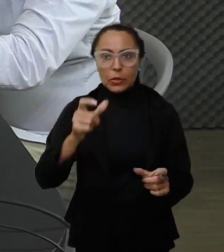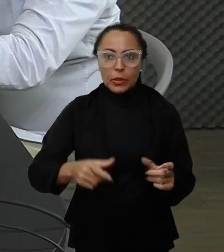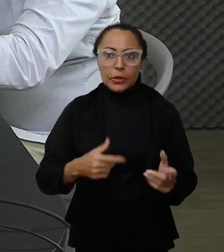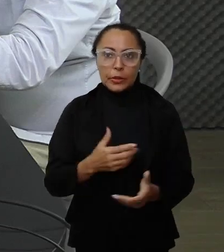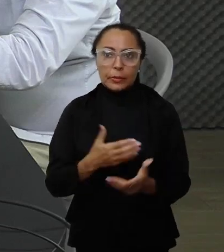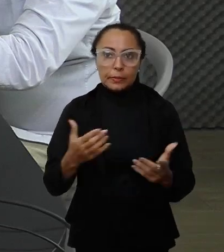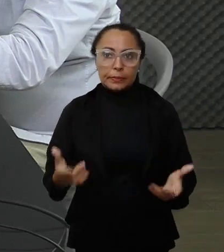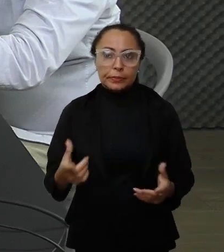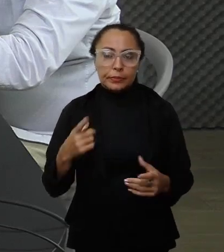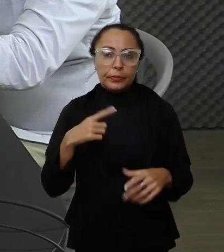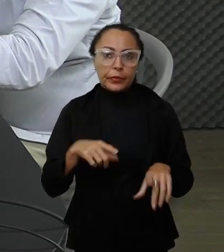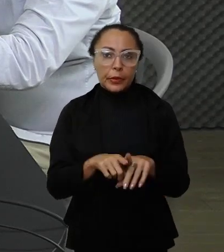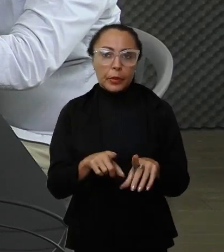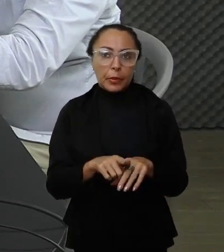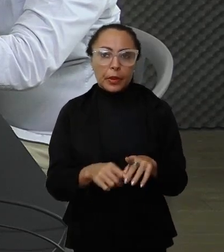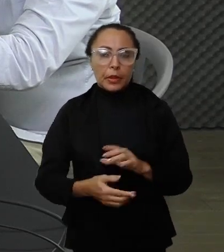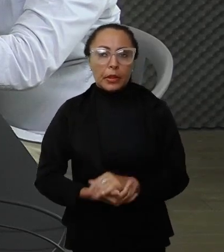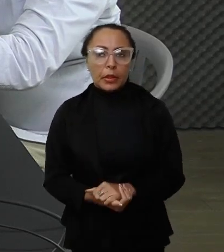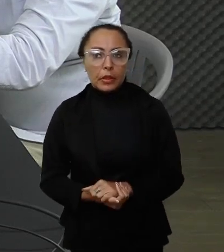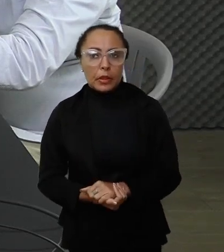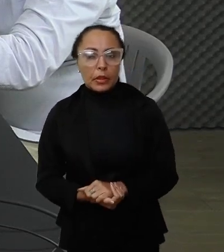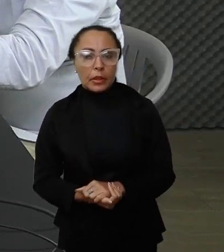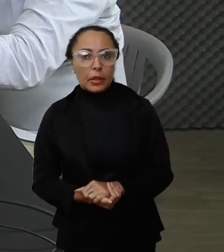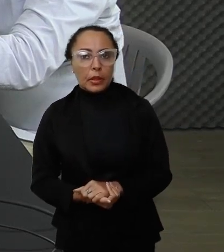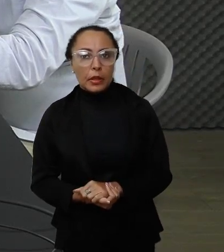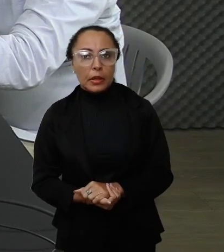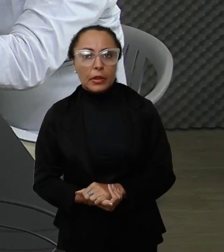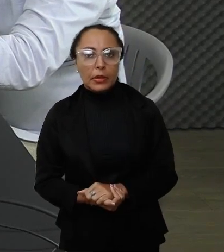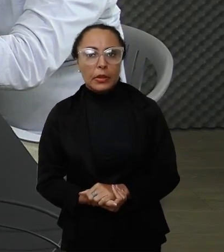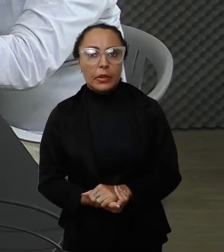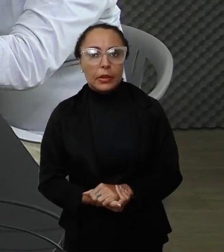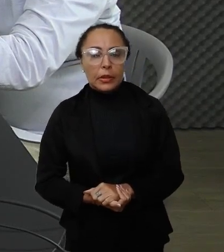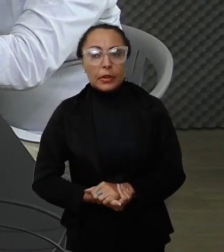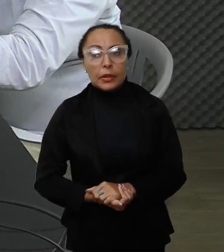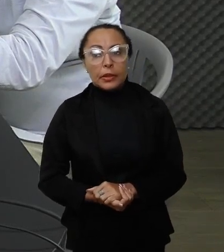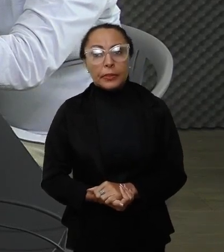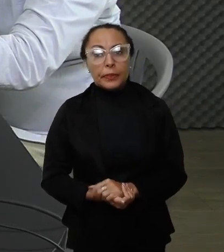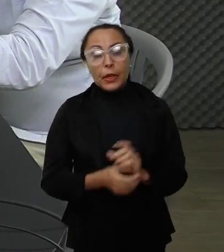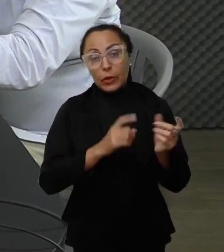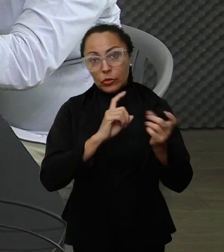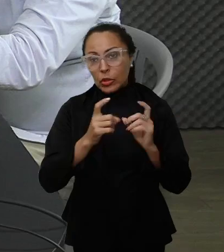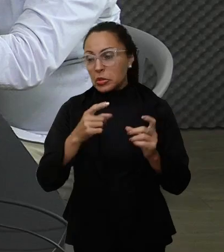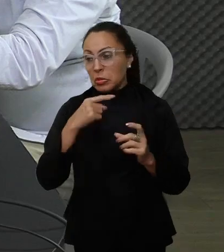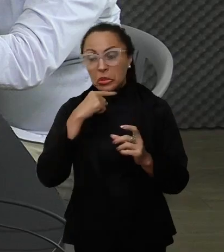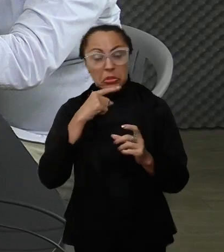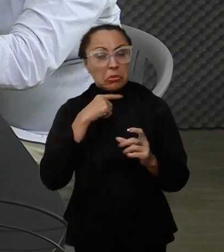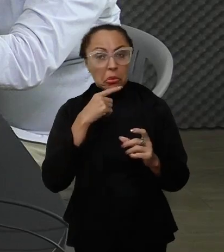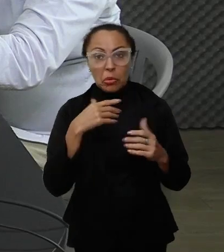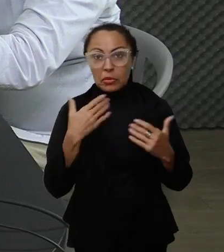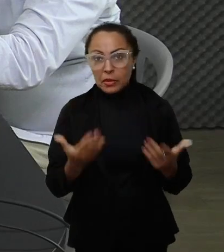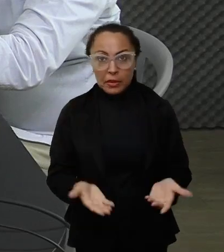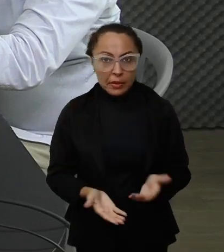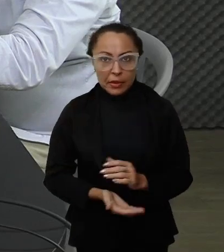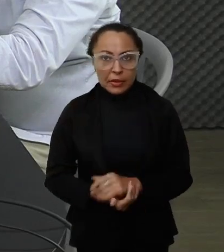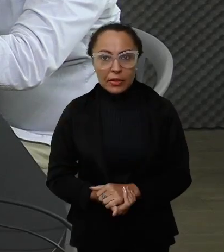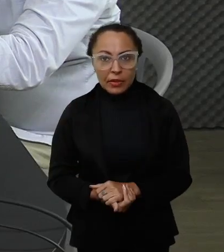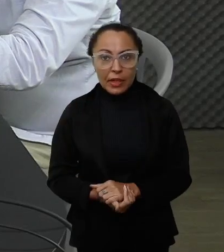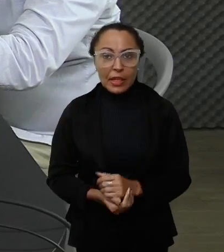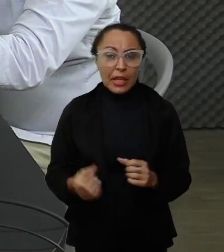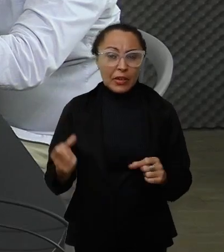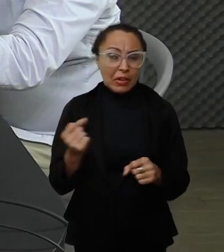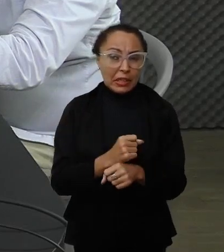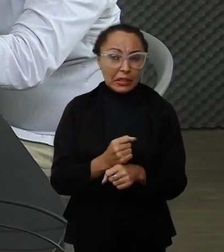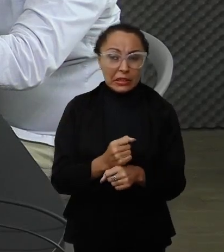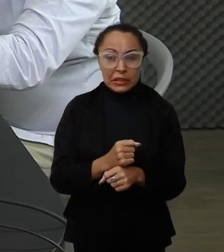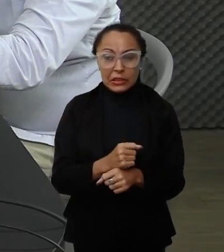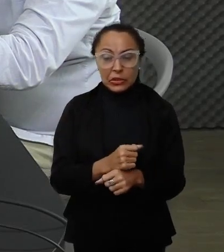de instrução social, educativa. Então, é uma discussão que a gente não consegue chegar a uma conclusão, não. A gente vai levar muito tempo aqui para